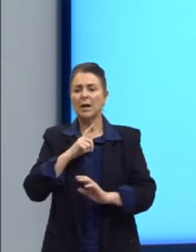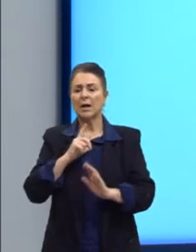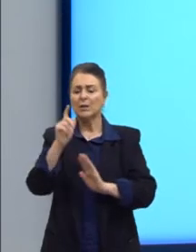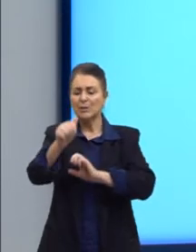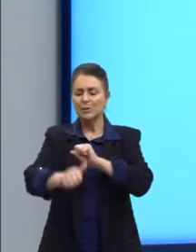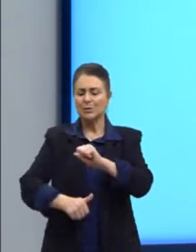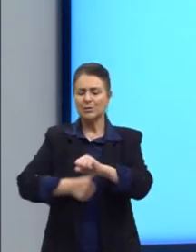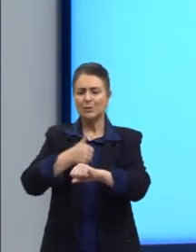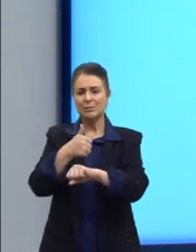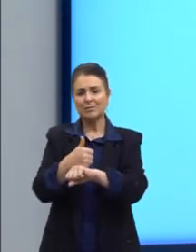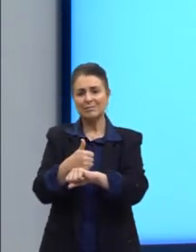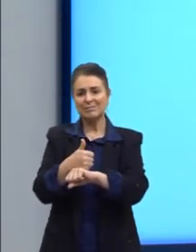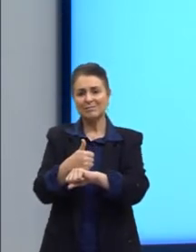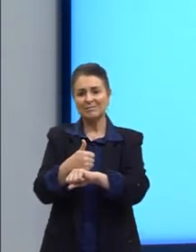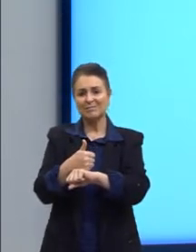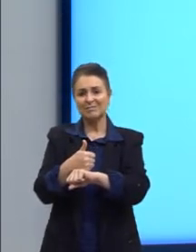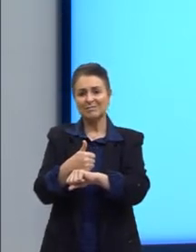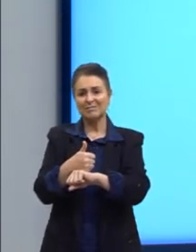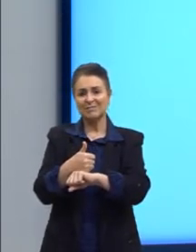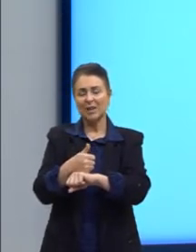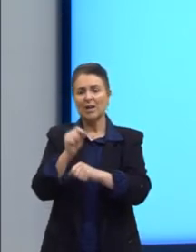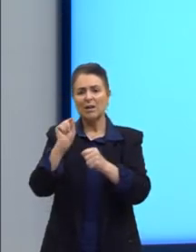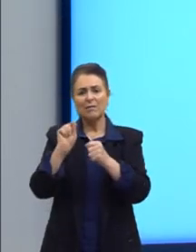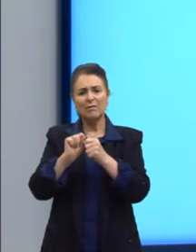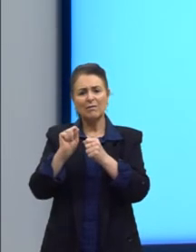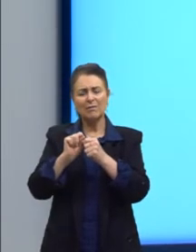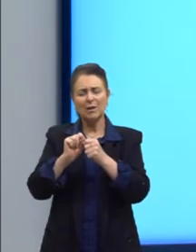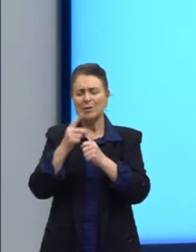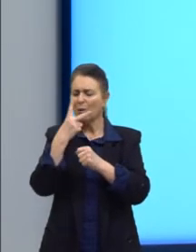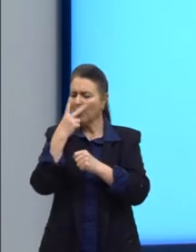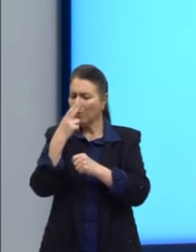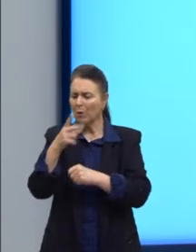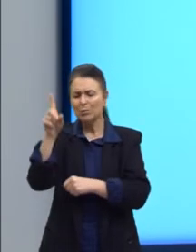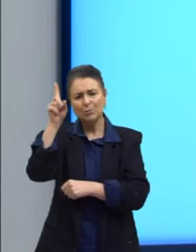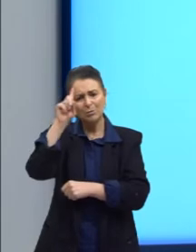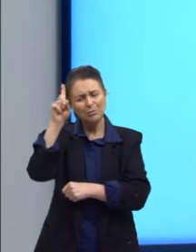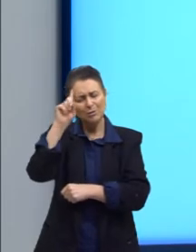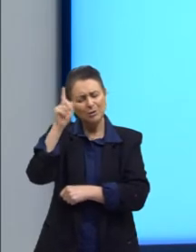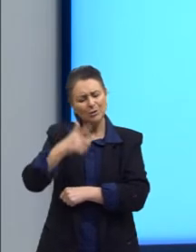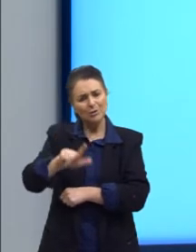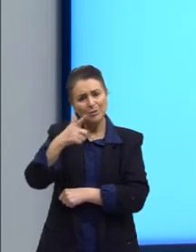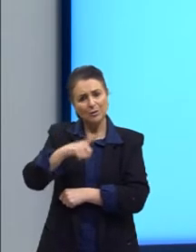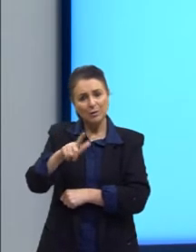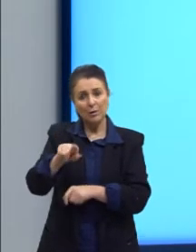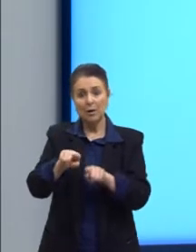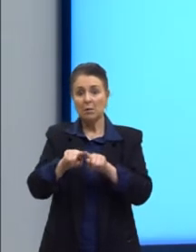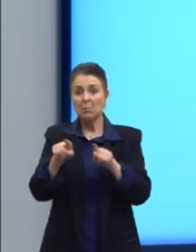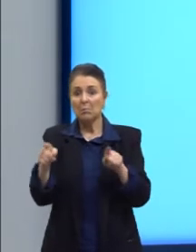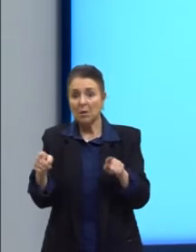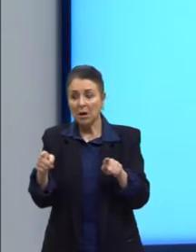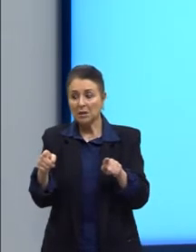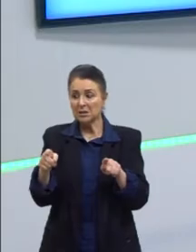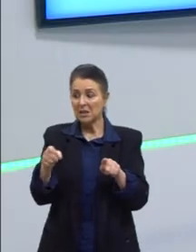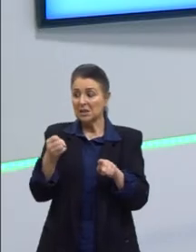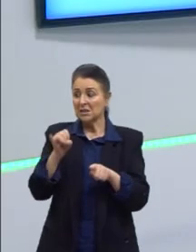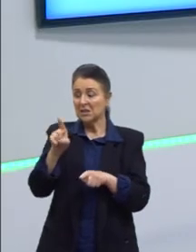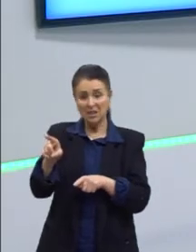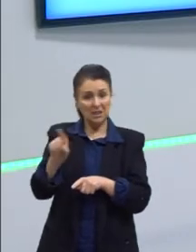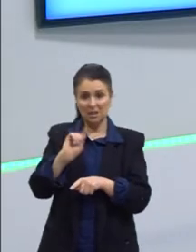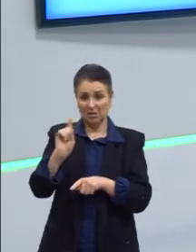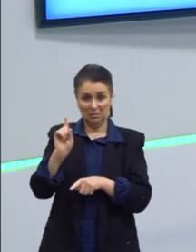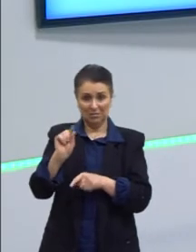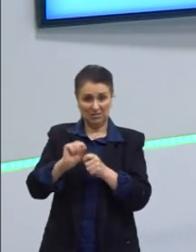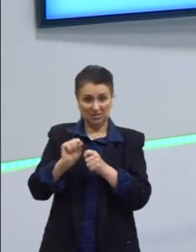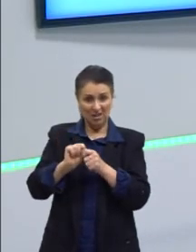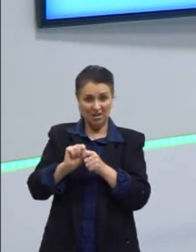substituível ou seja ele faz todos os dias a mesma coisa mas caso não seja ele eu posso